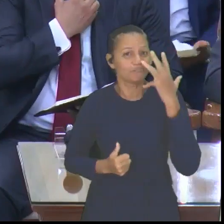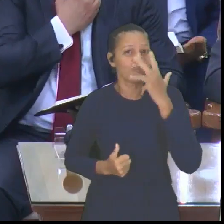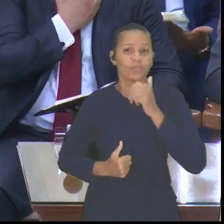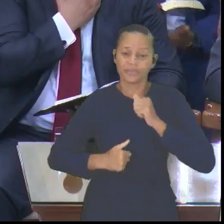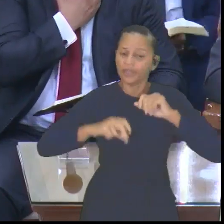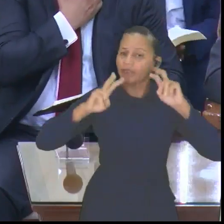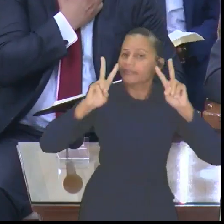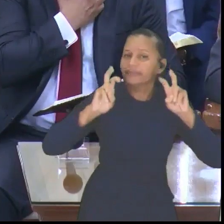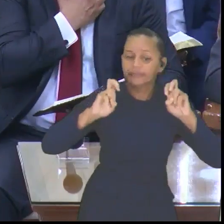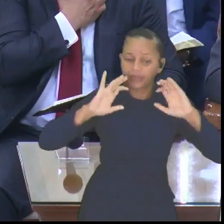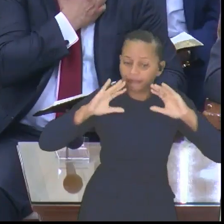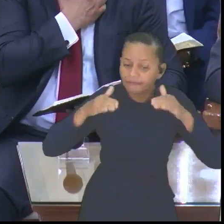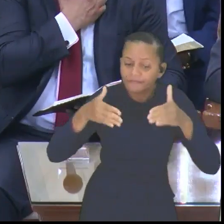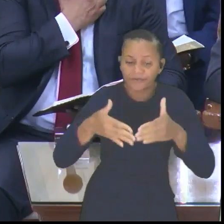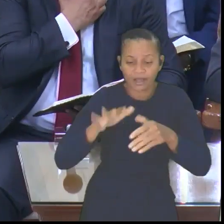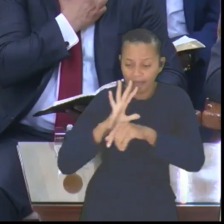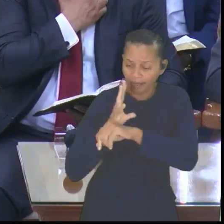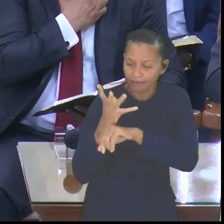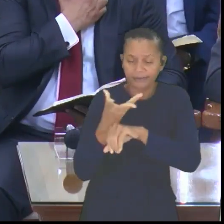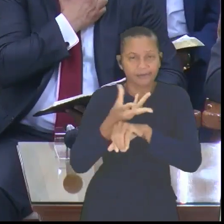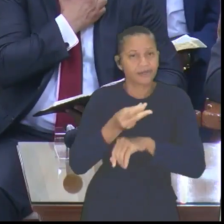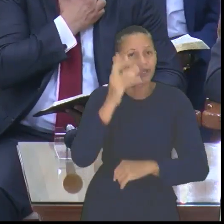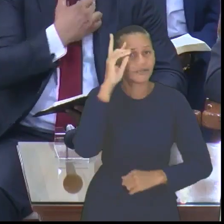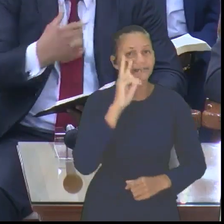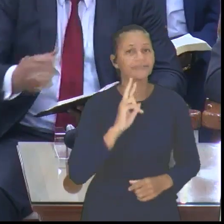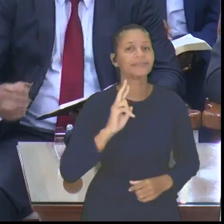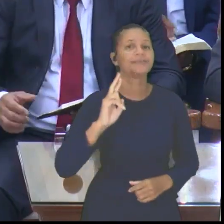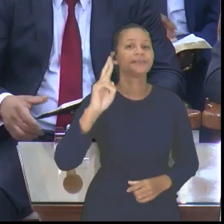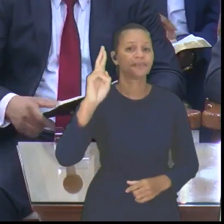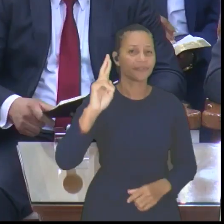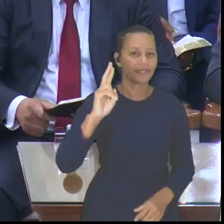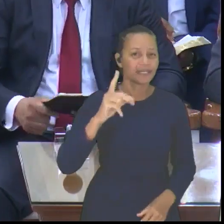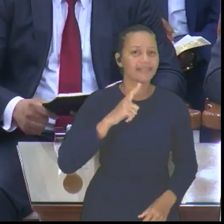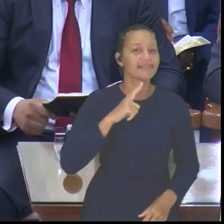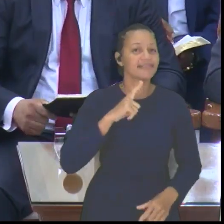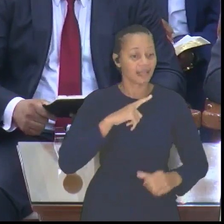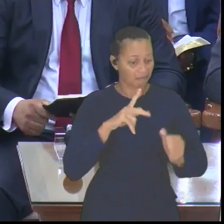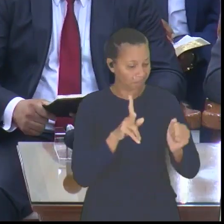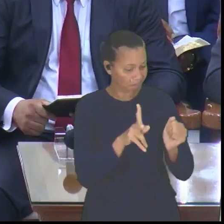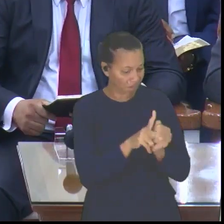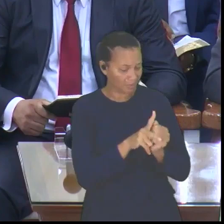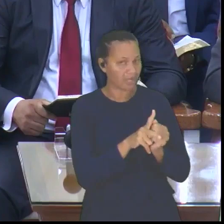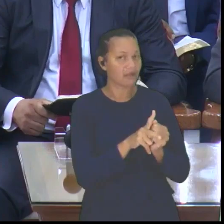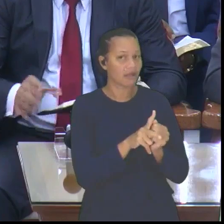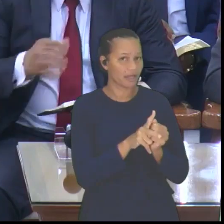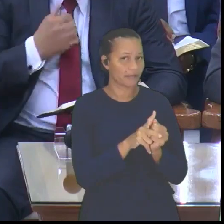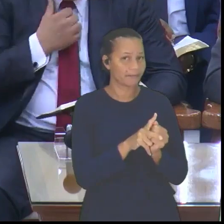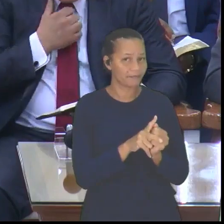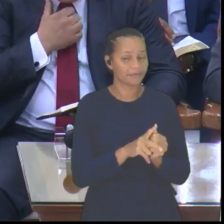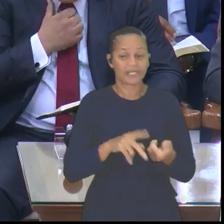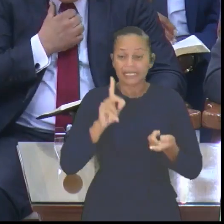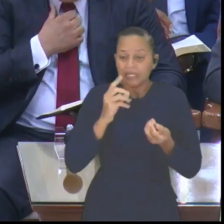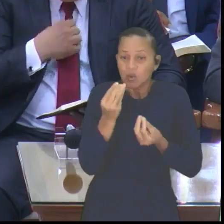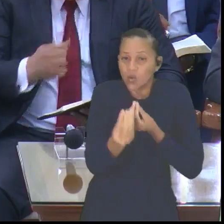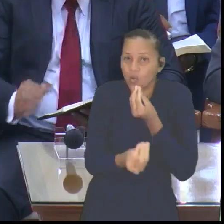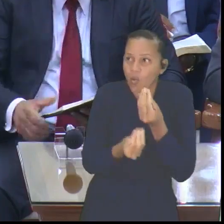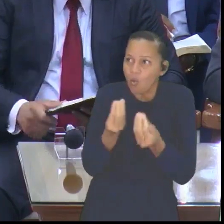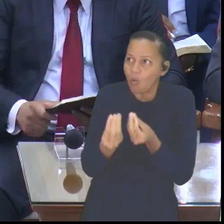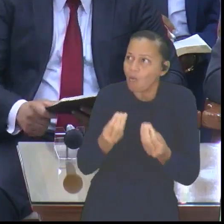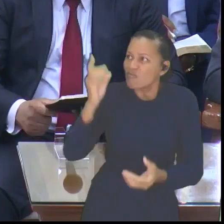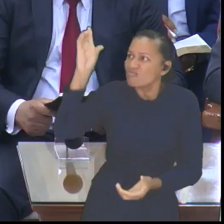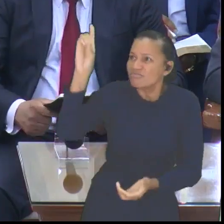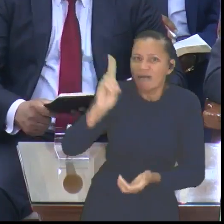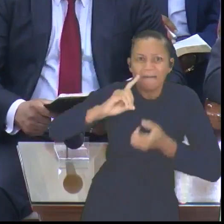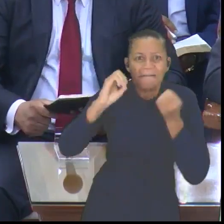acerca da Igreja do Senhor. Tem Pedro aqui, e da ação de